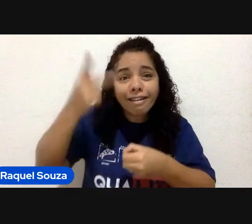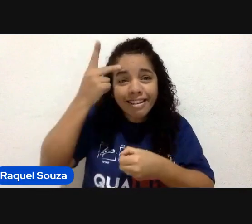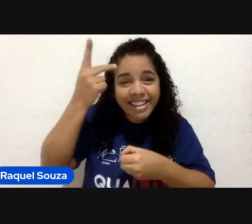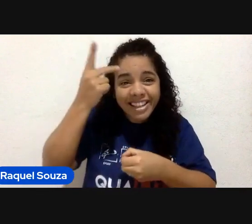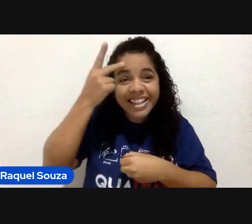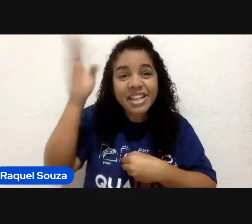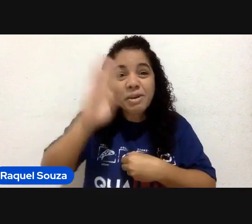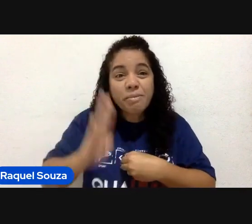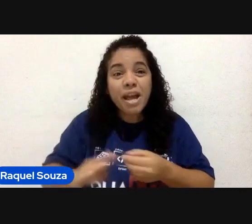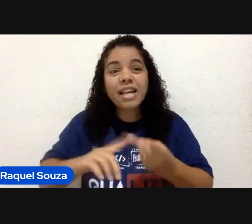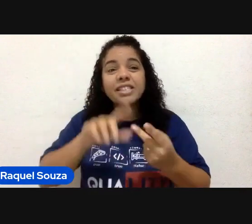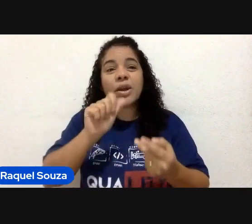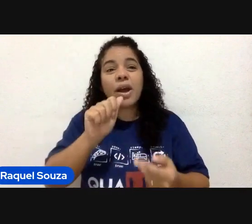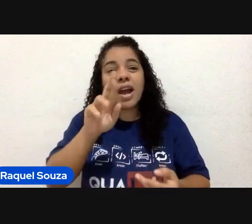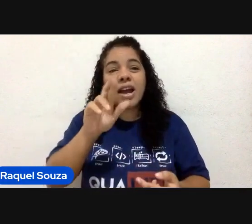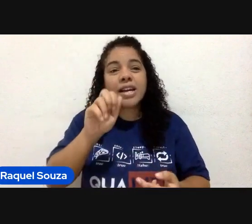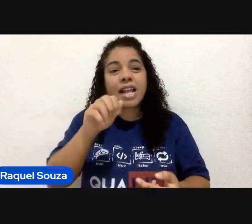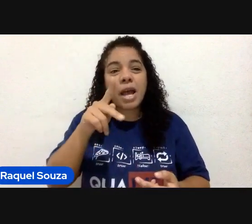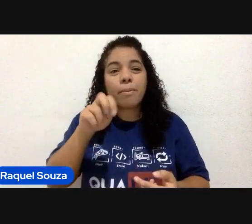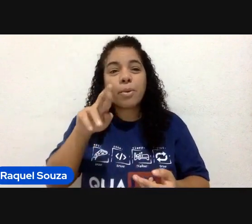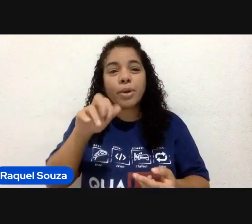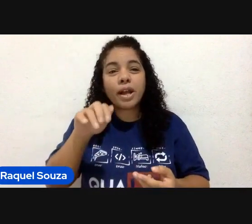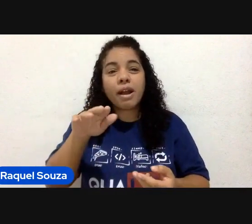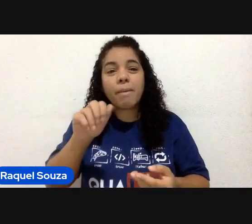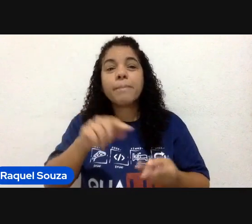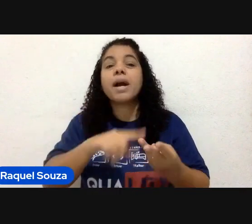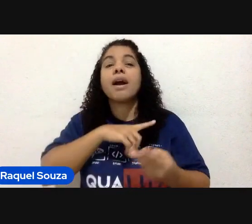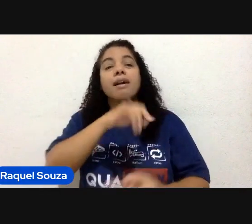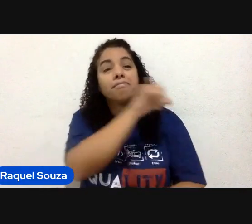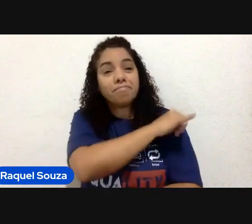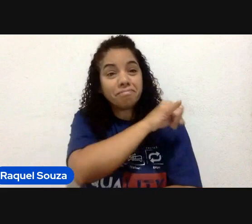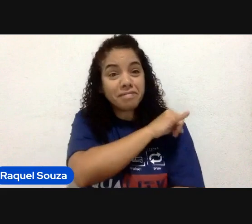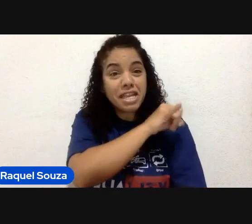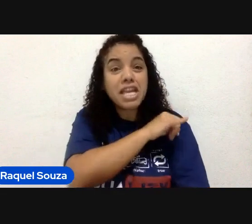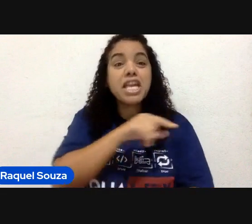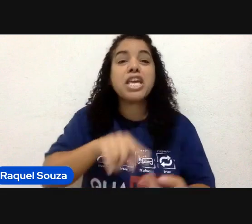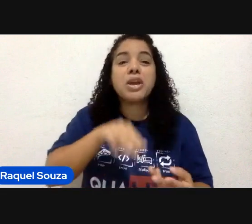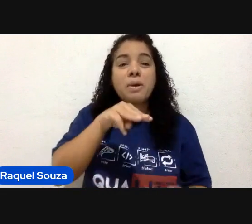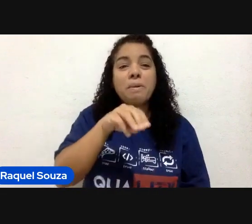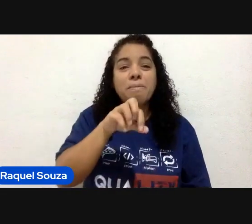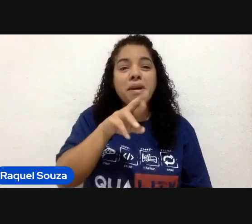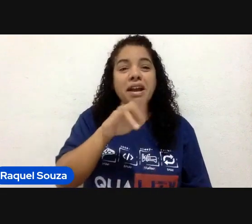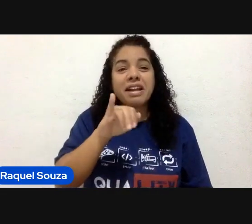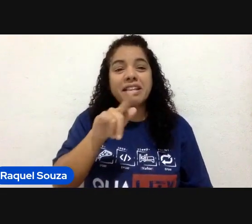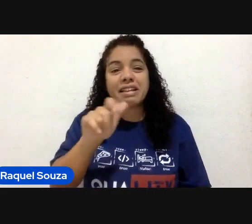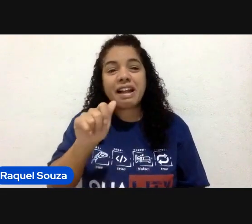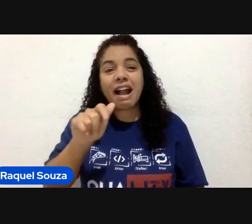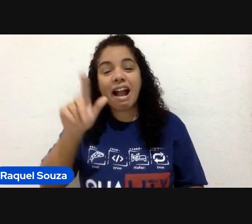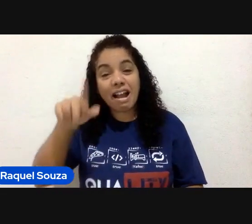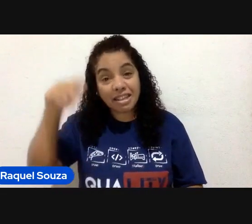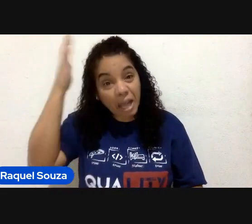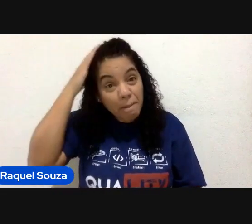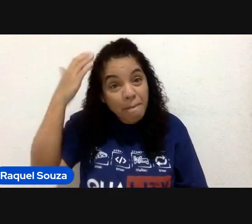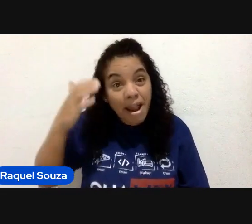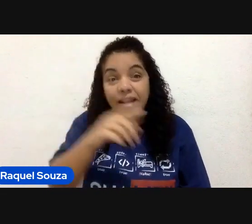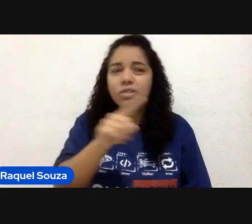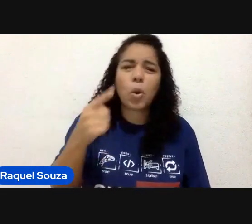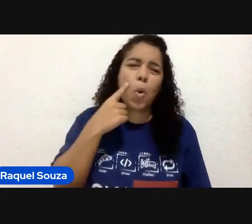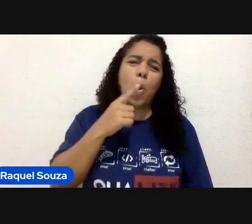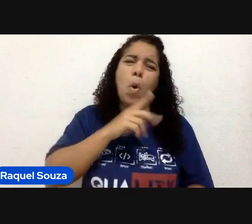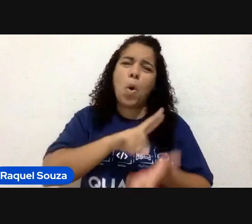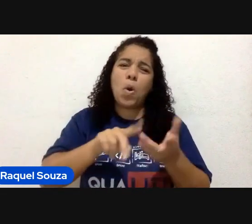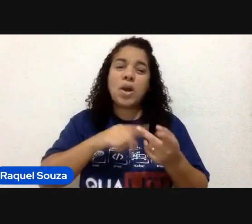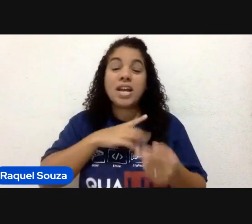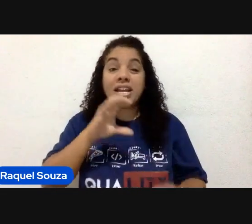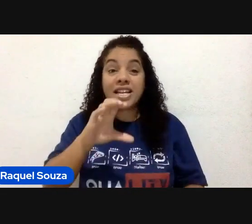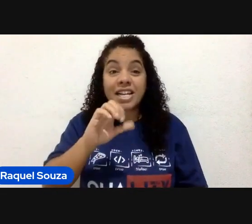Brasil, Arapuama, Rio de Janeiro, Maringá, Paraná. Minha gente, eu vou conhecer agora um monte de cidade. Cachoeira